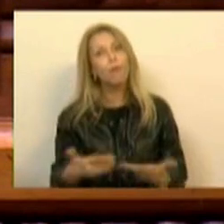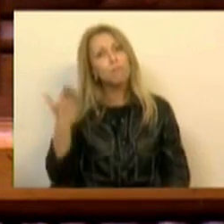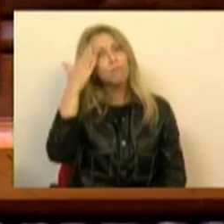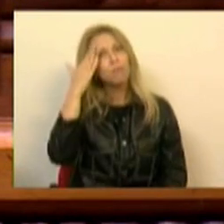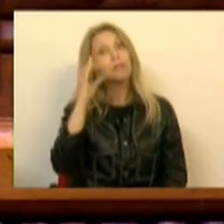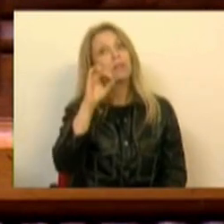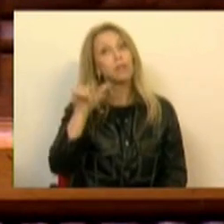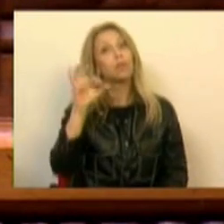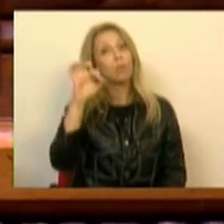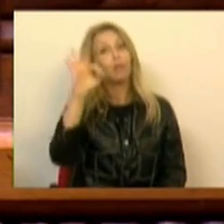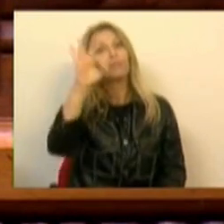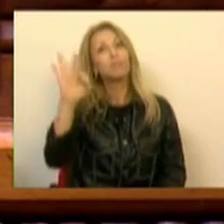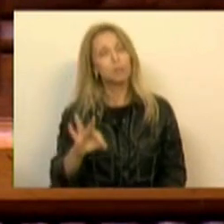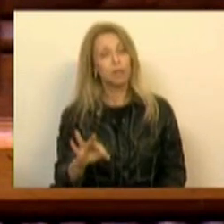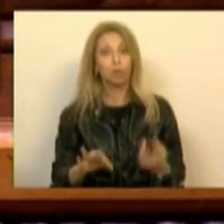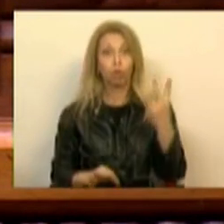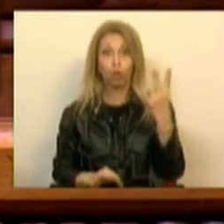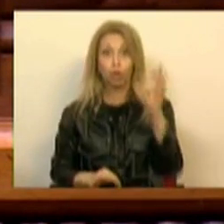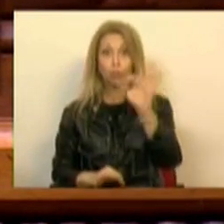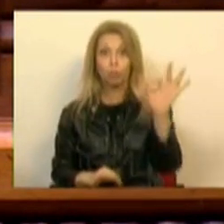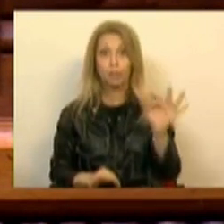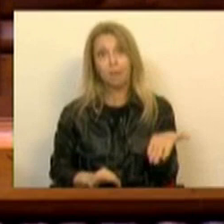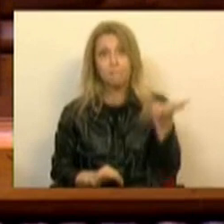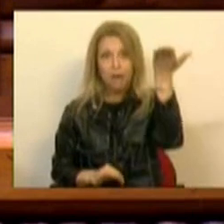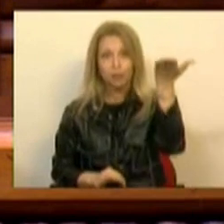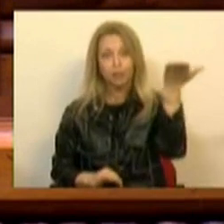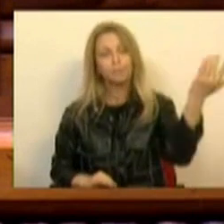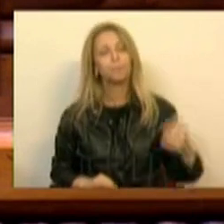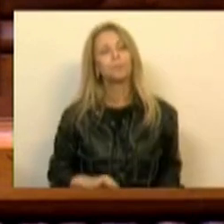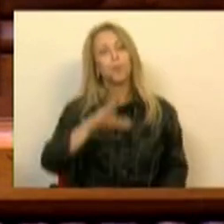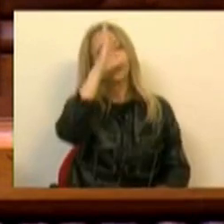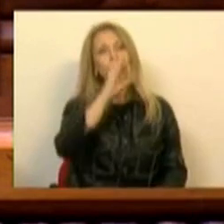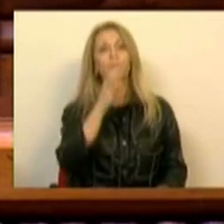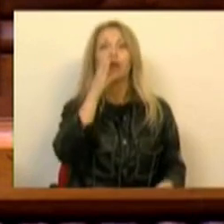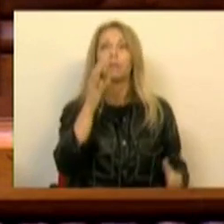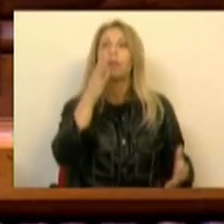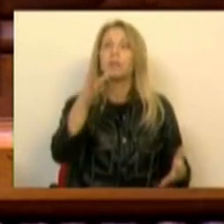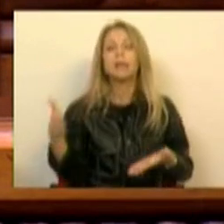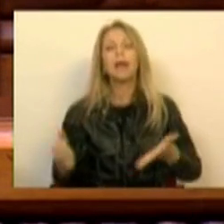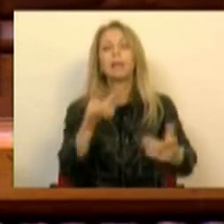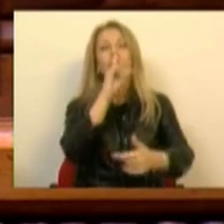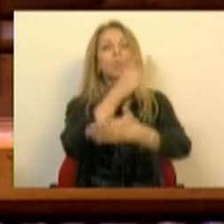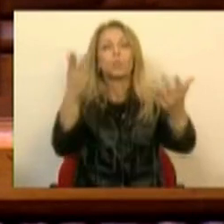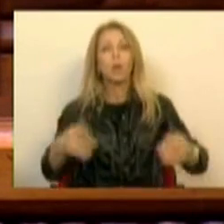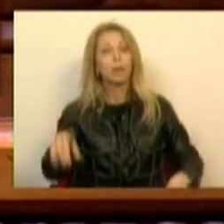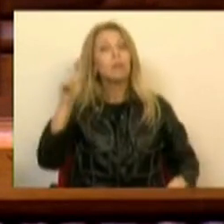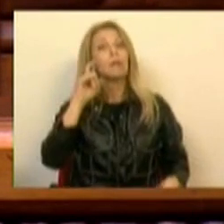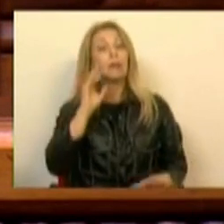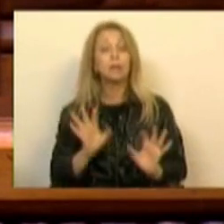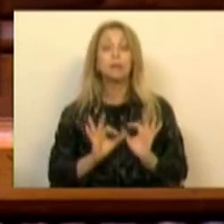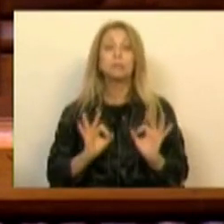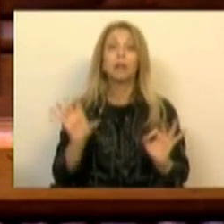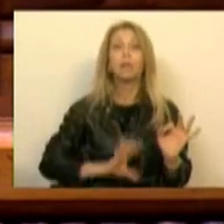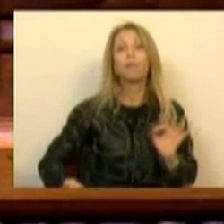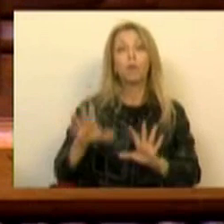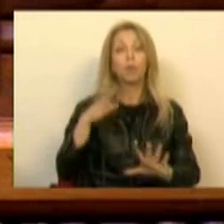sido 6,8%, mais 2 pontos percentuais. Um governo que dizem sem rumo garantiu, com o mecanismo ibérico,